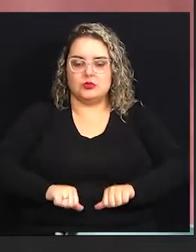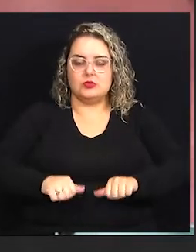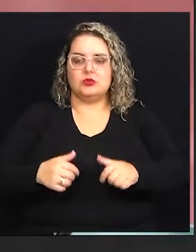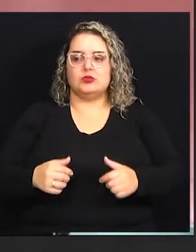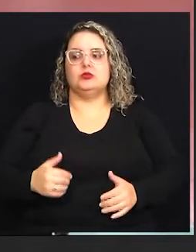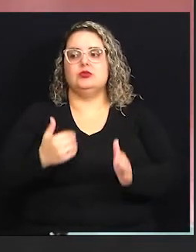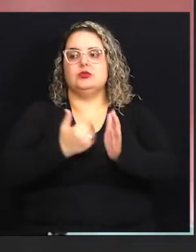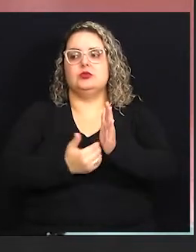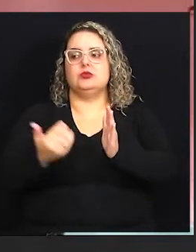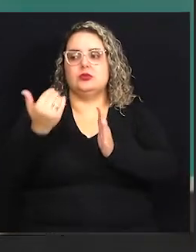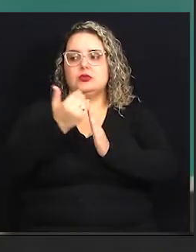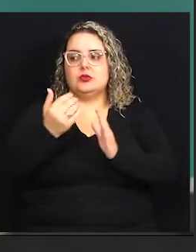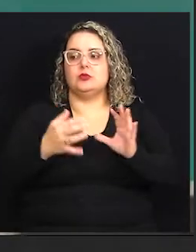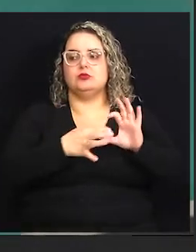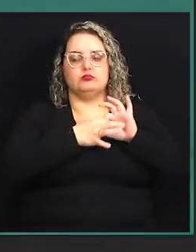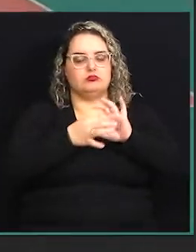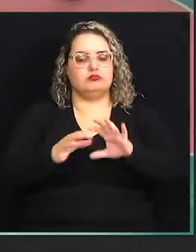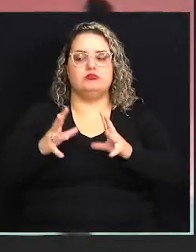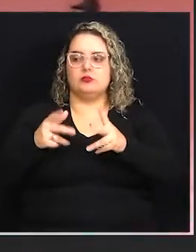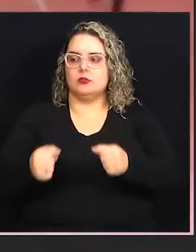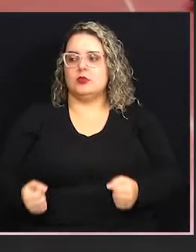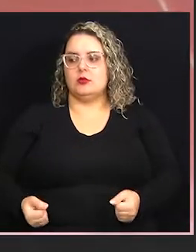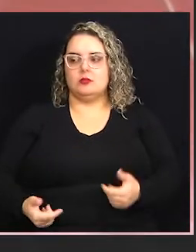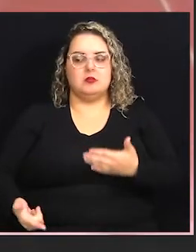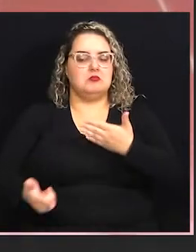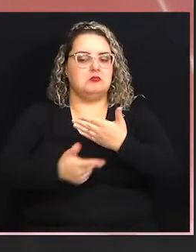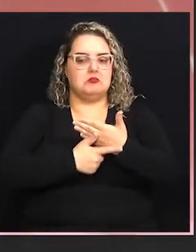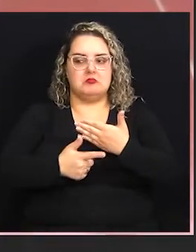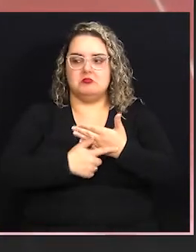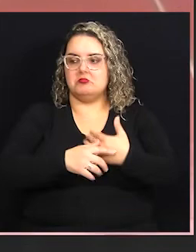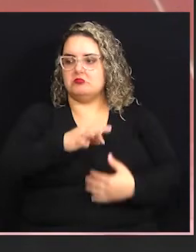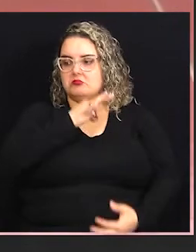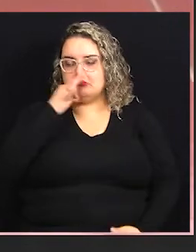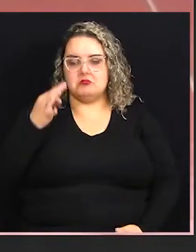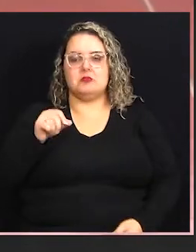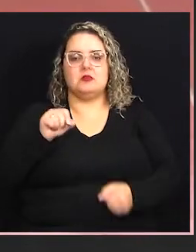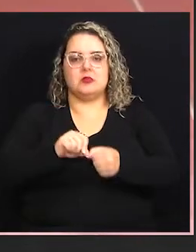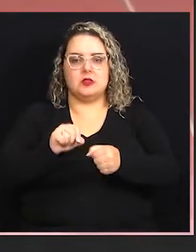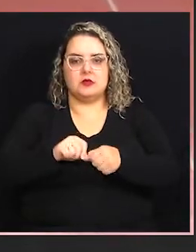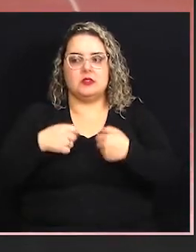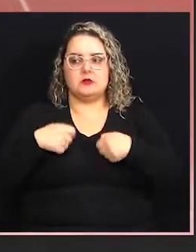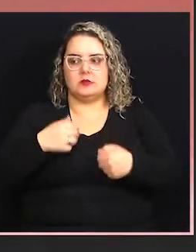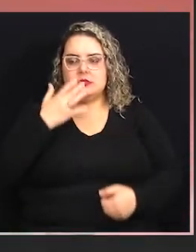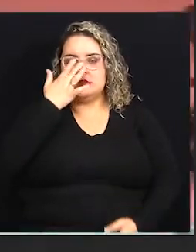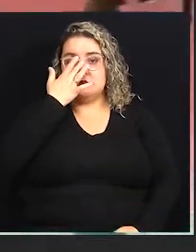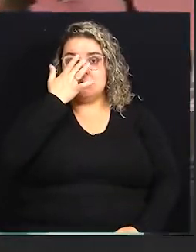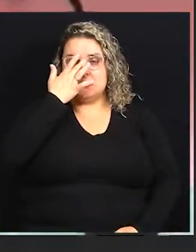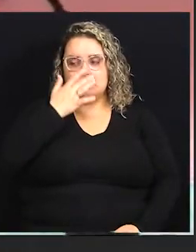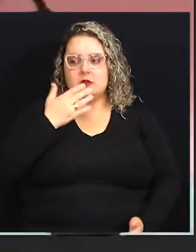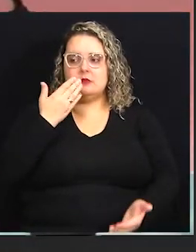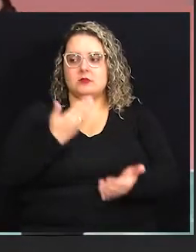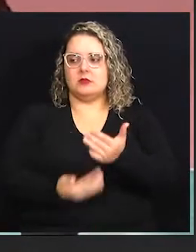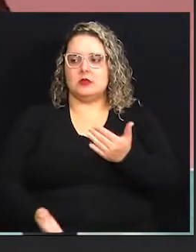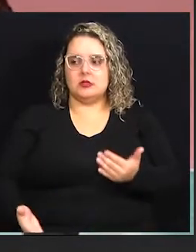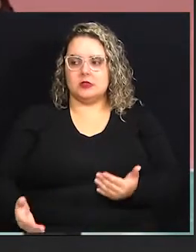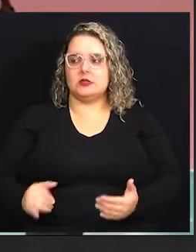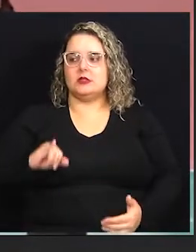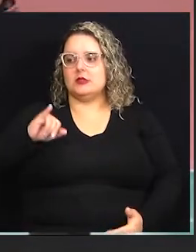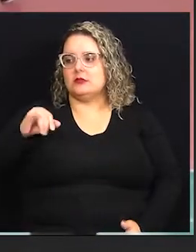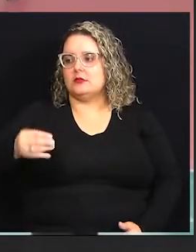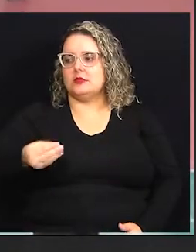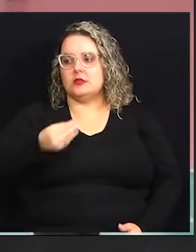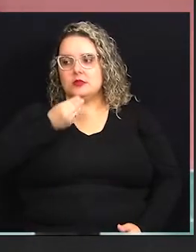né, de rendimento, mas no contexto geral a equipe fez o papel que ela tinha que fazer, né? Perdemos uma